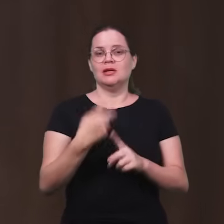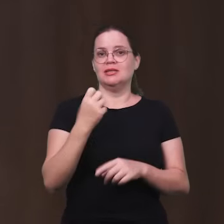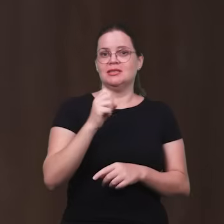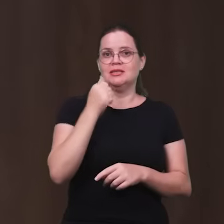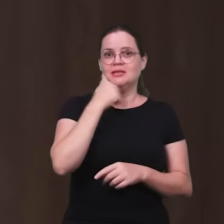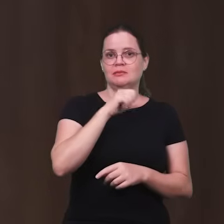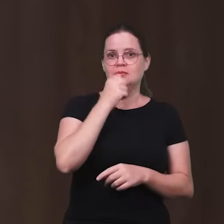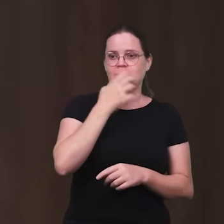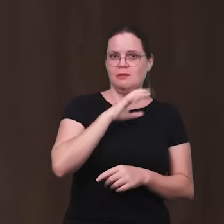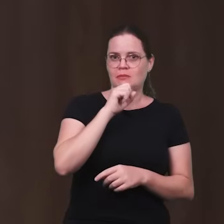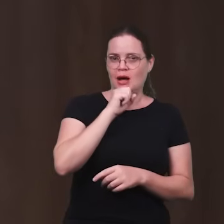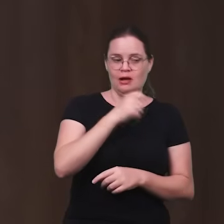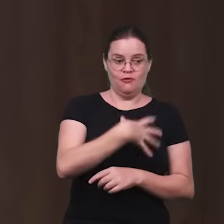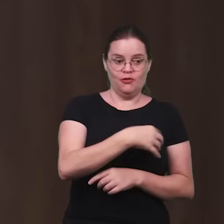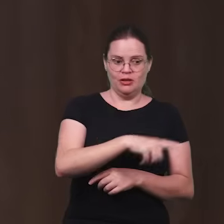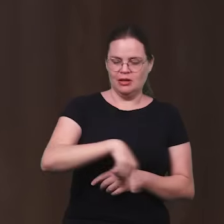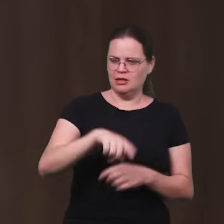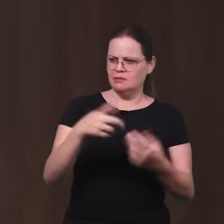estão